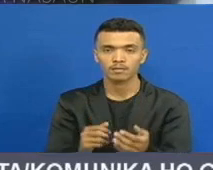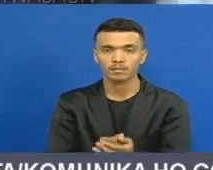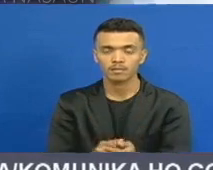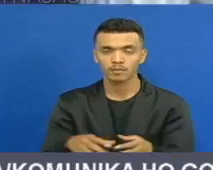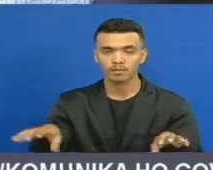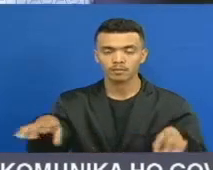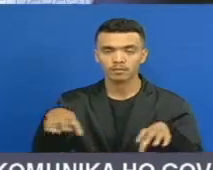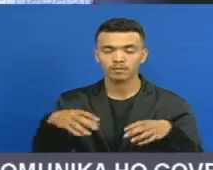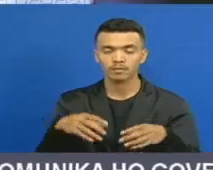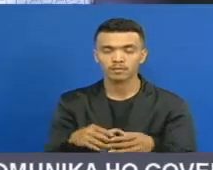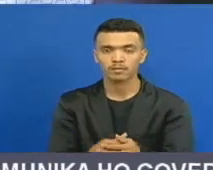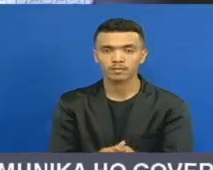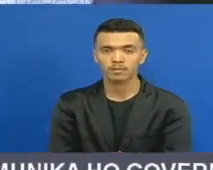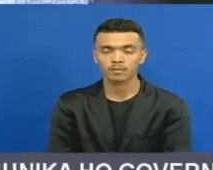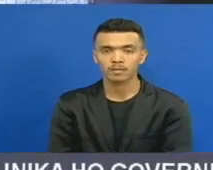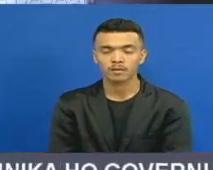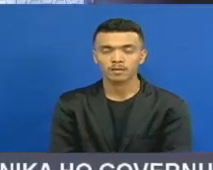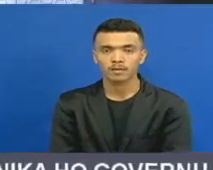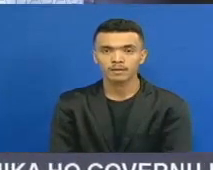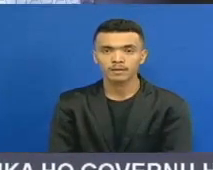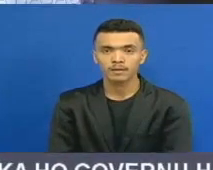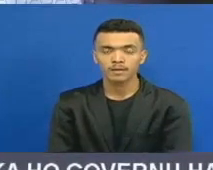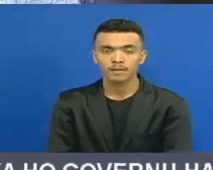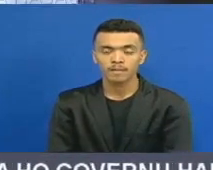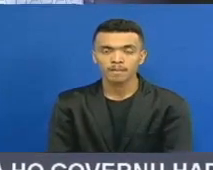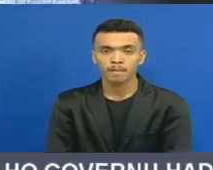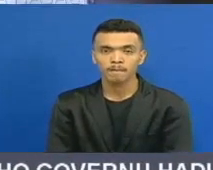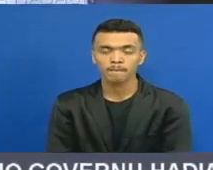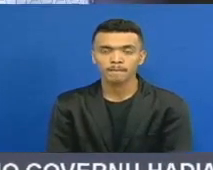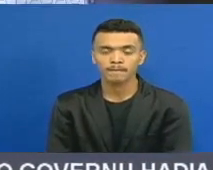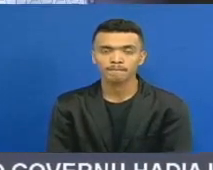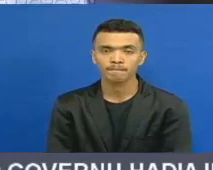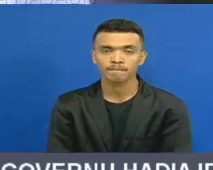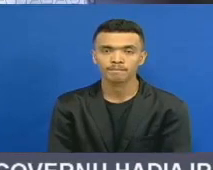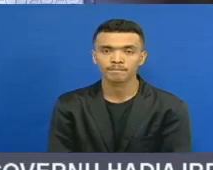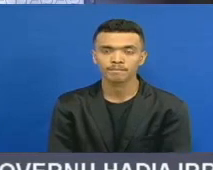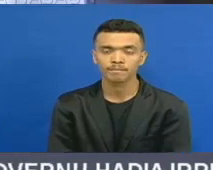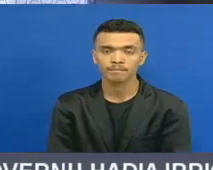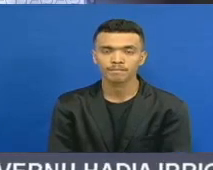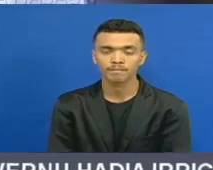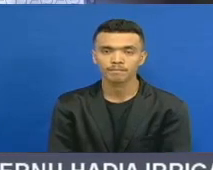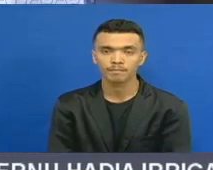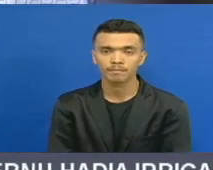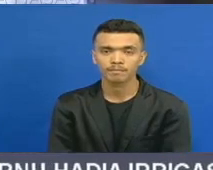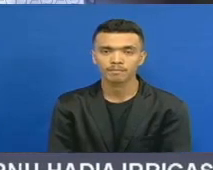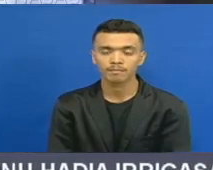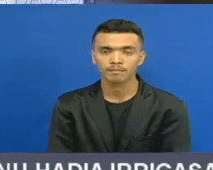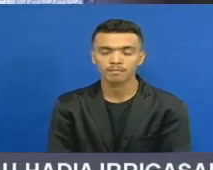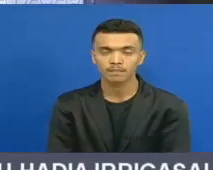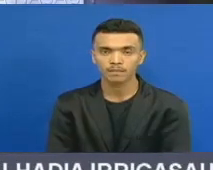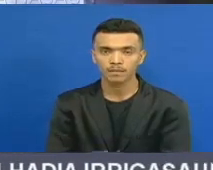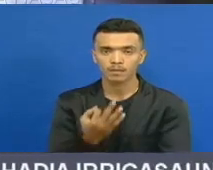Servisu ni mengara. Kuveru ni programa kuveru ni kapas tebes. Kuveru orsamento ni atifikativo ni vema kuveru aloga mai